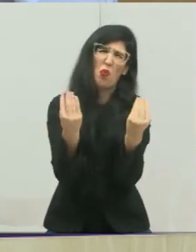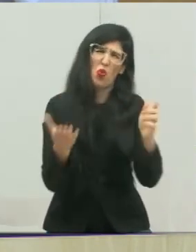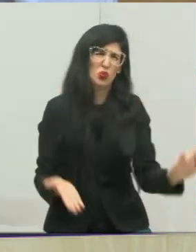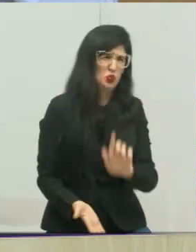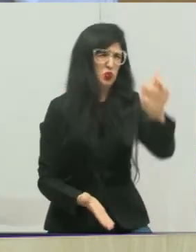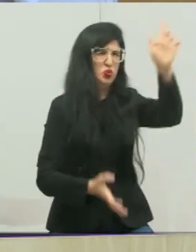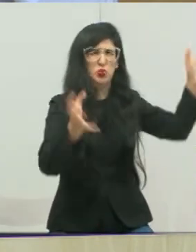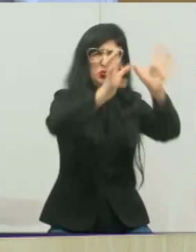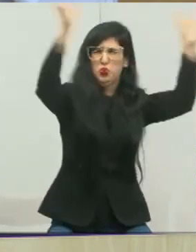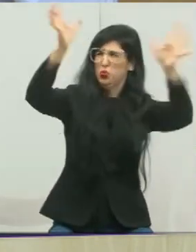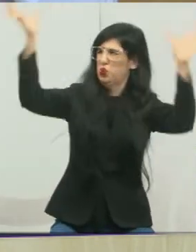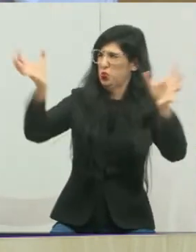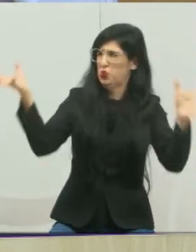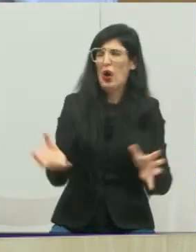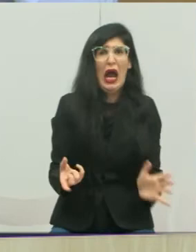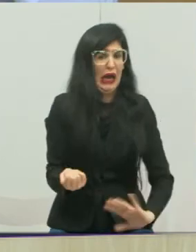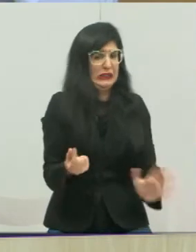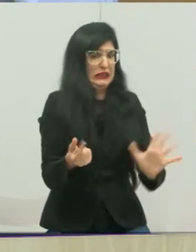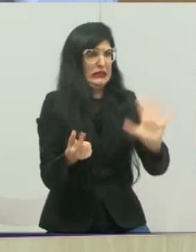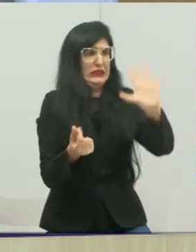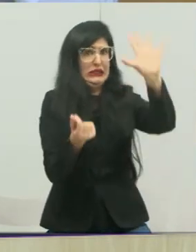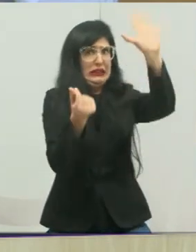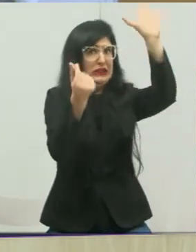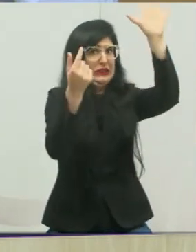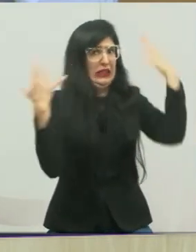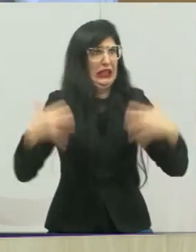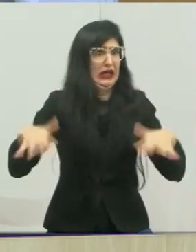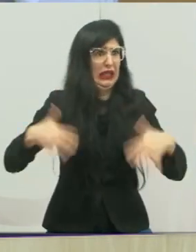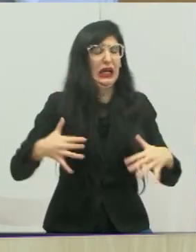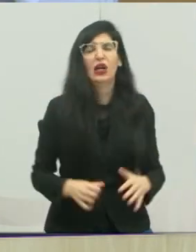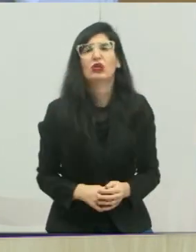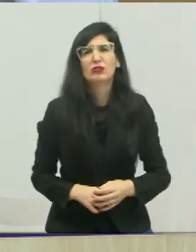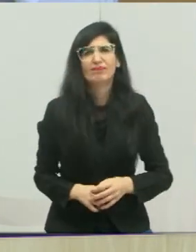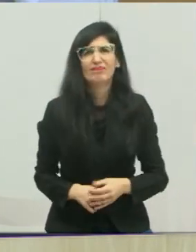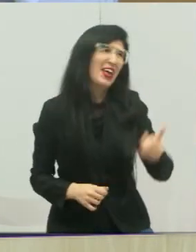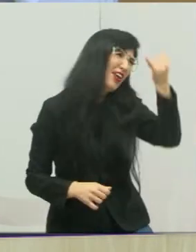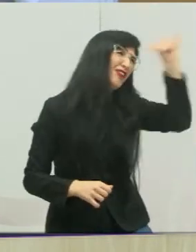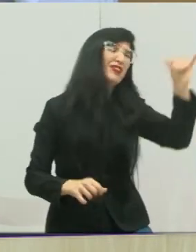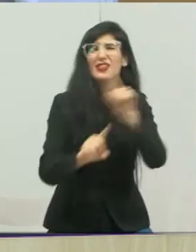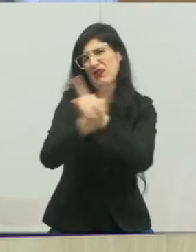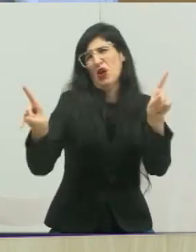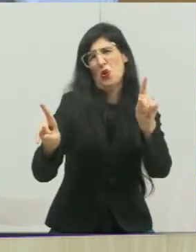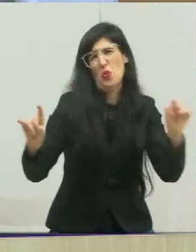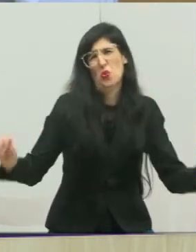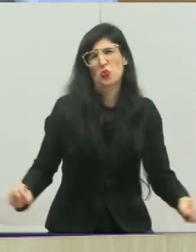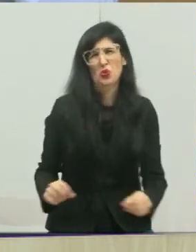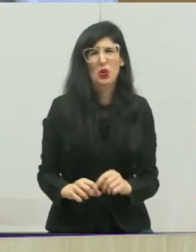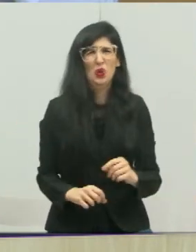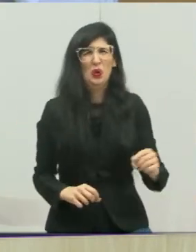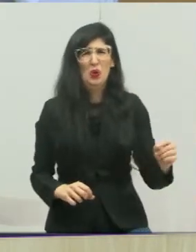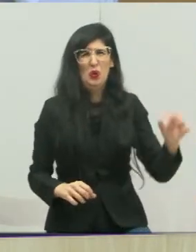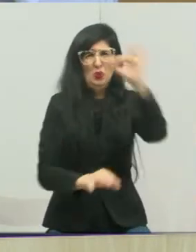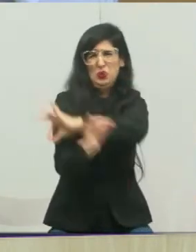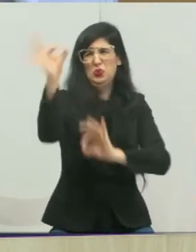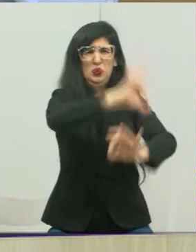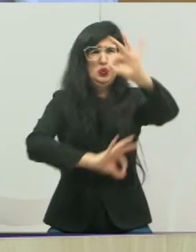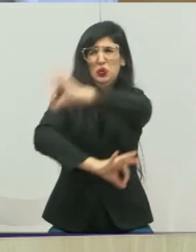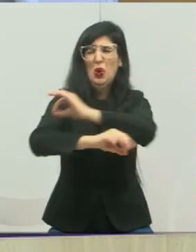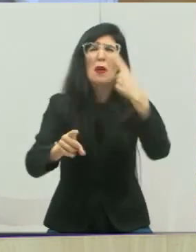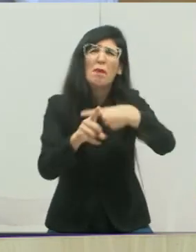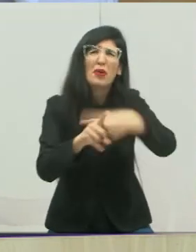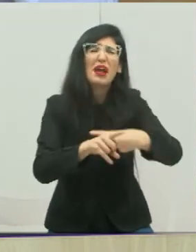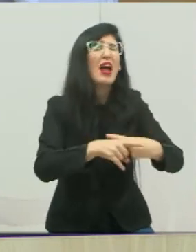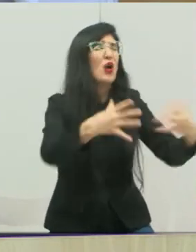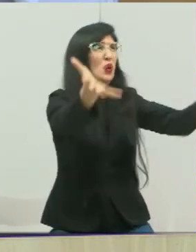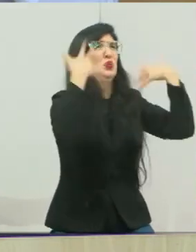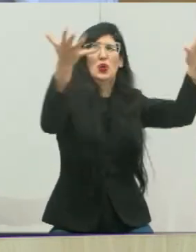córregos cheios de mato e lixo, sob a alegação de não se diminuir a proliferação e ataque de pernilongos neste tempo quente com córregos cheios de mato